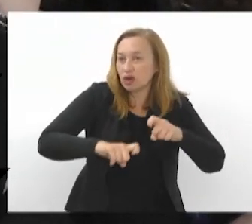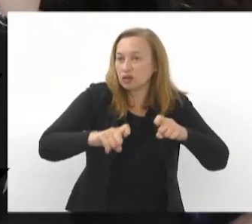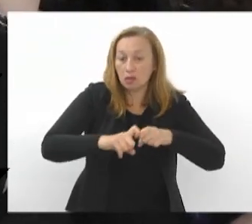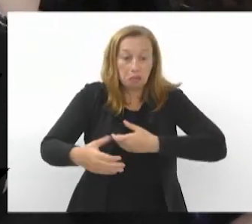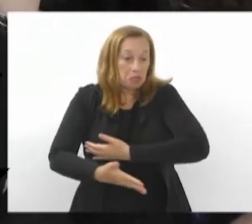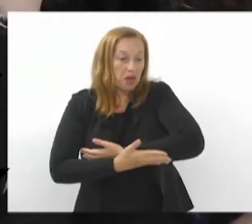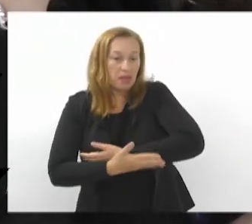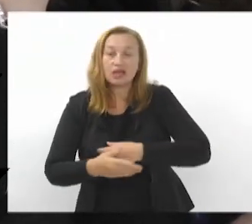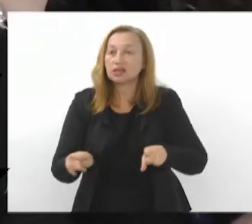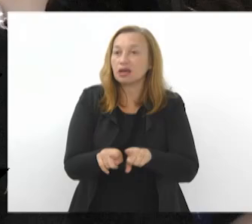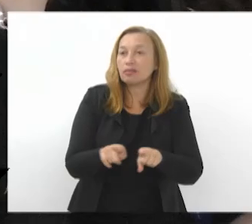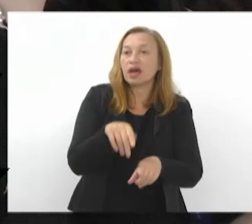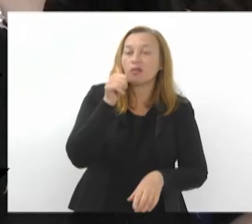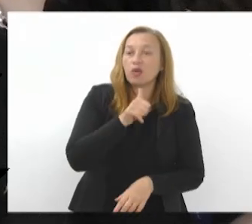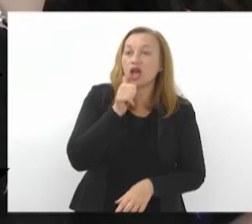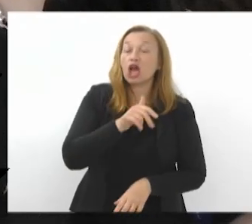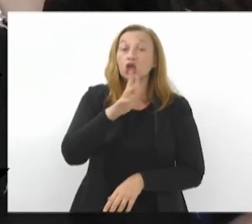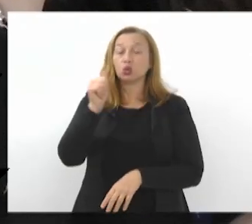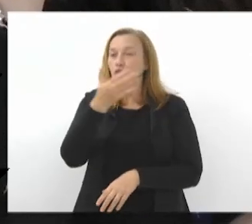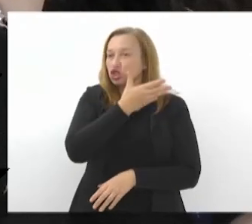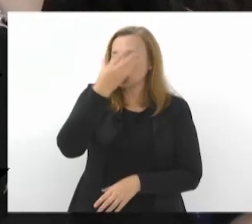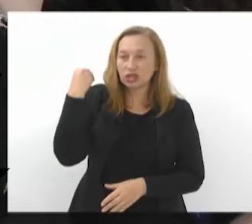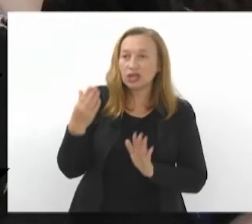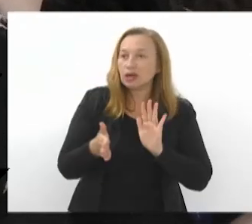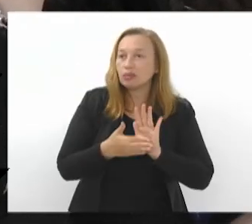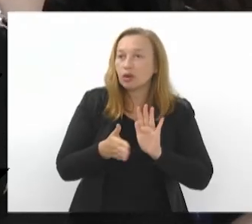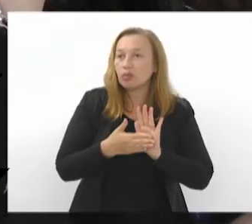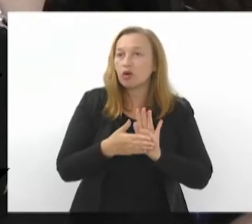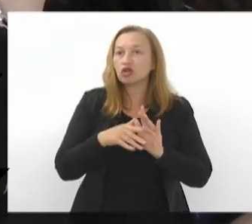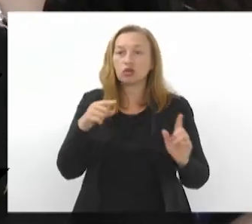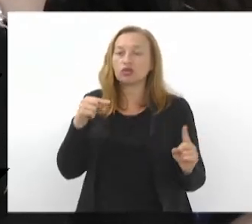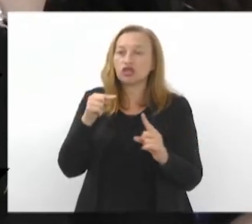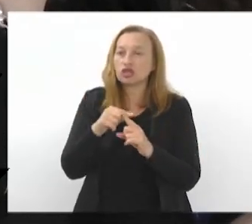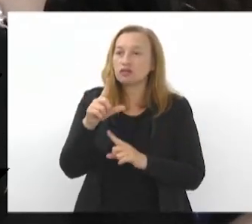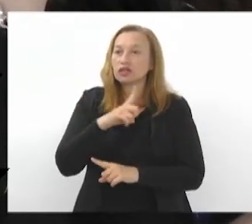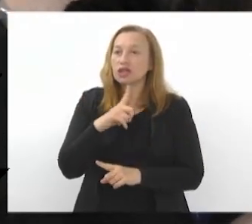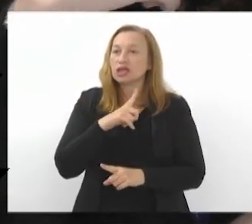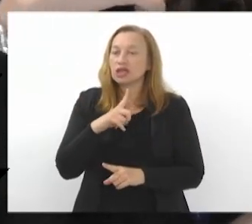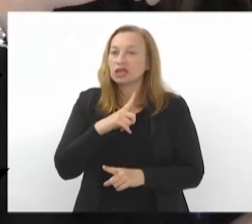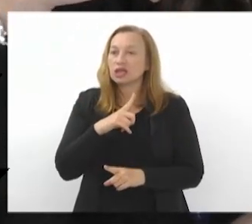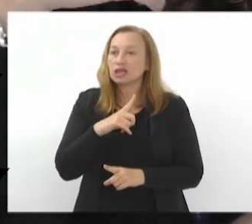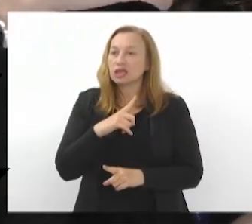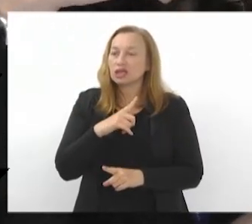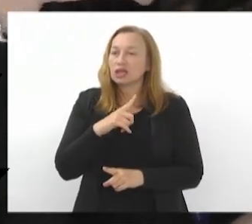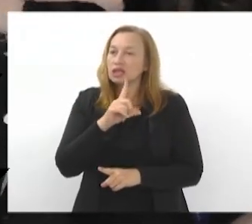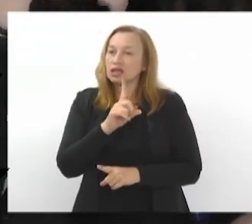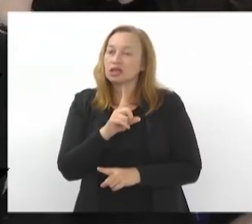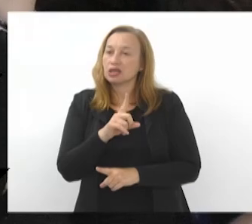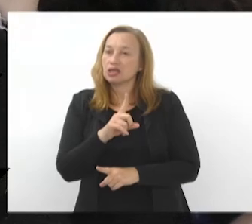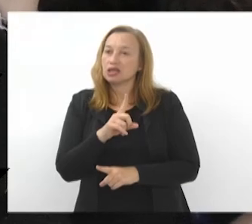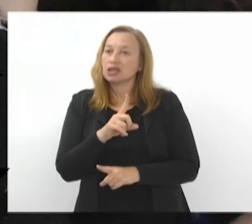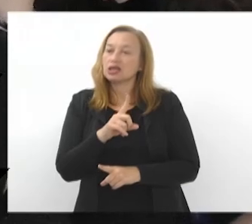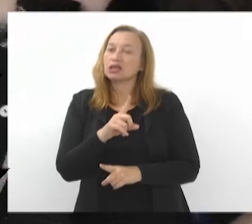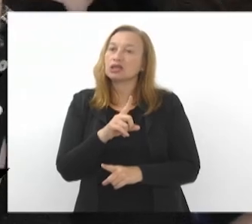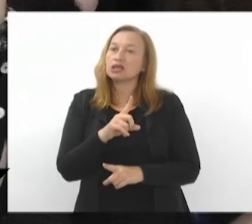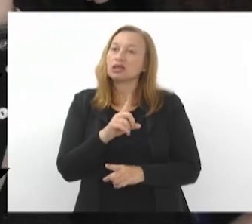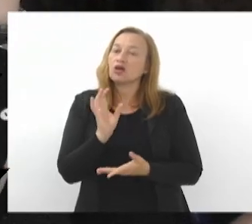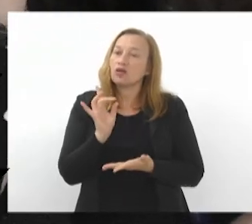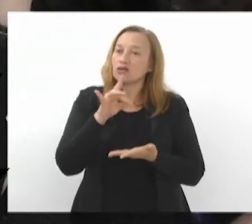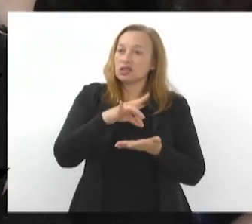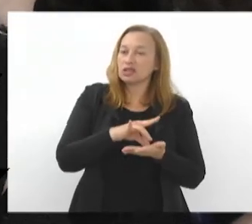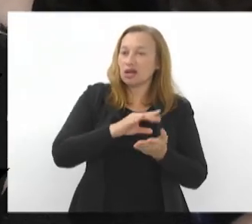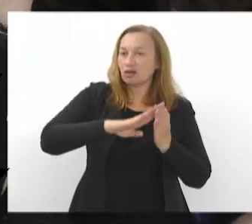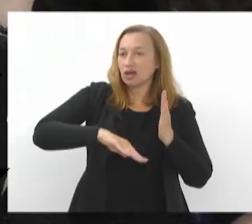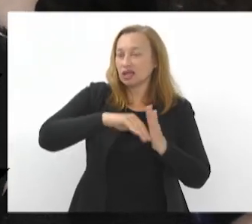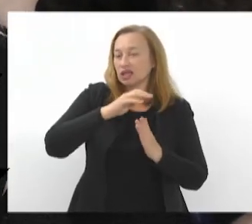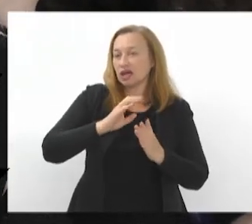Essa barbárie jamais pode ser esquecida e a presente proposta tem o objetivo de eternizar esse episódio no calendário do Estado do Rio de Janeiro para